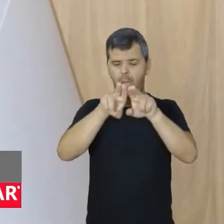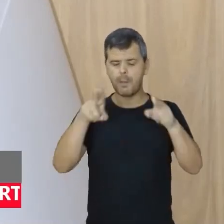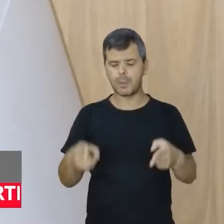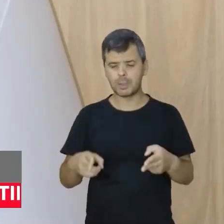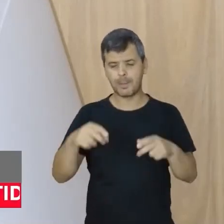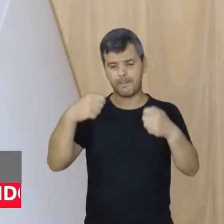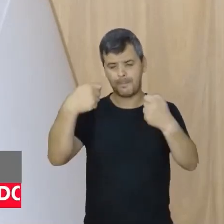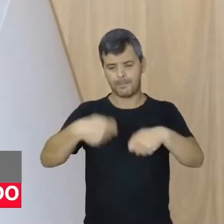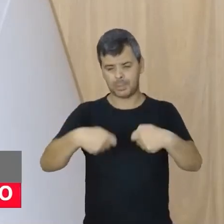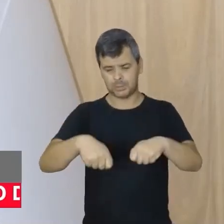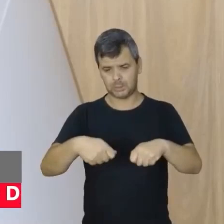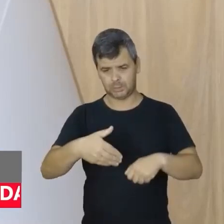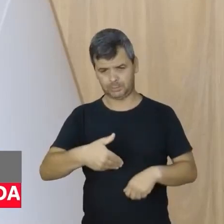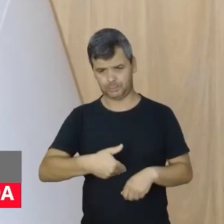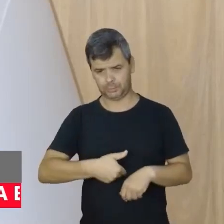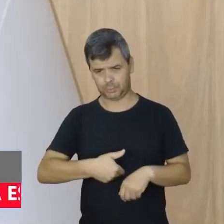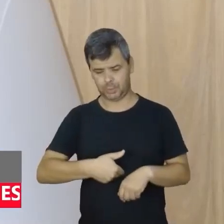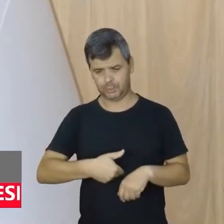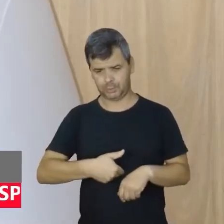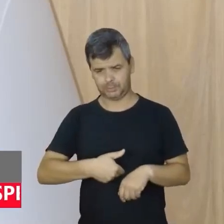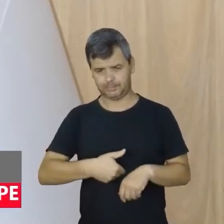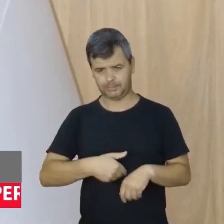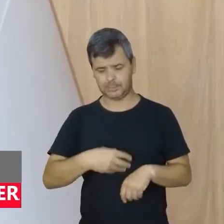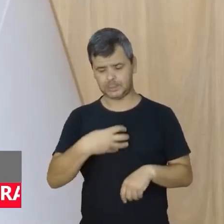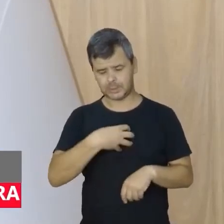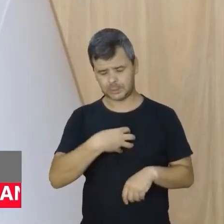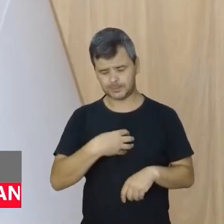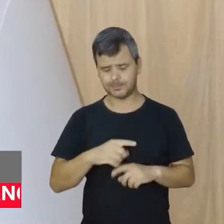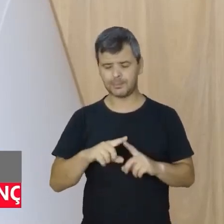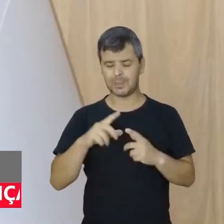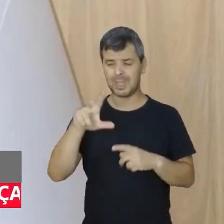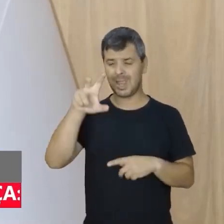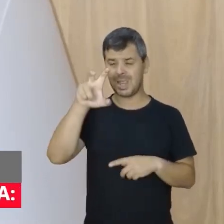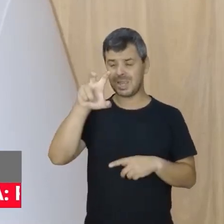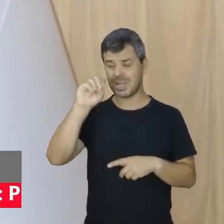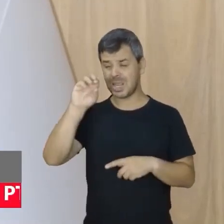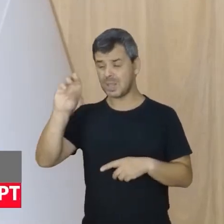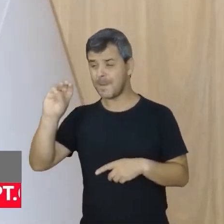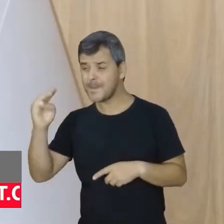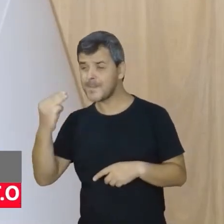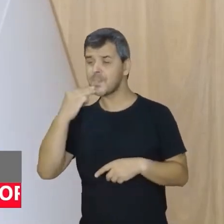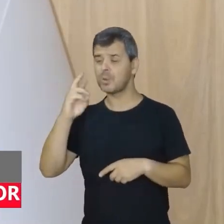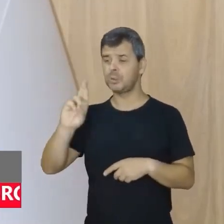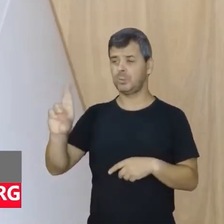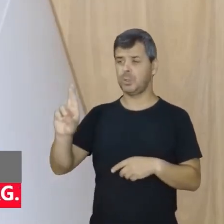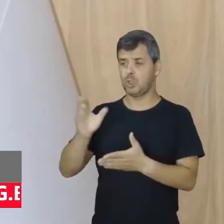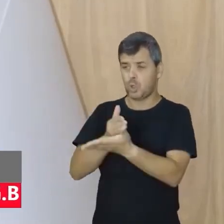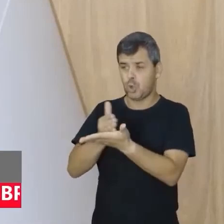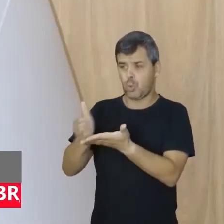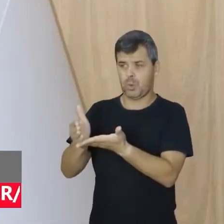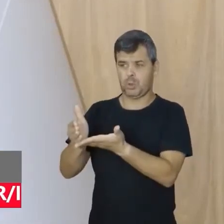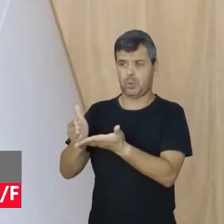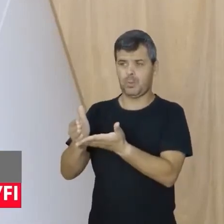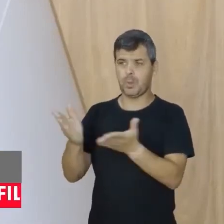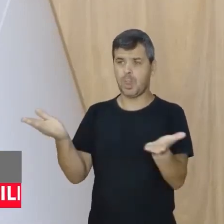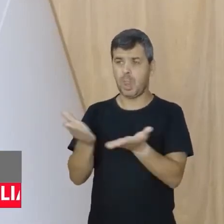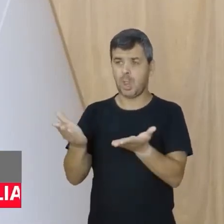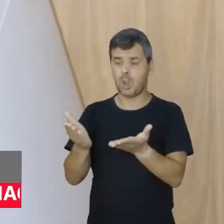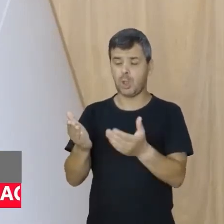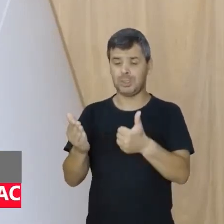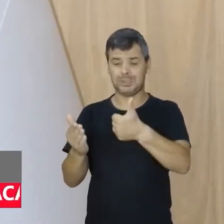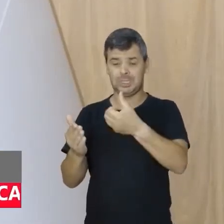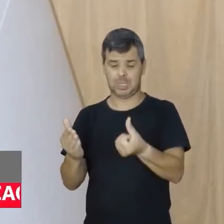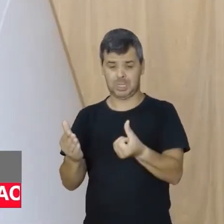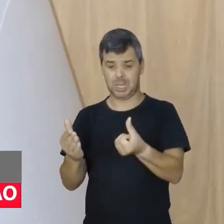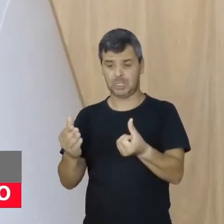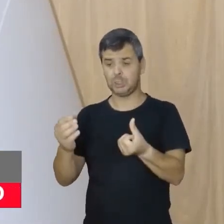está passando necessidade. 500 milhões de reais inicialmente, agora no dia 16